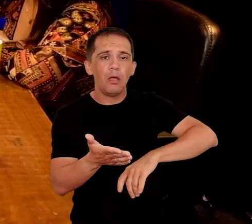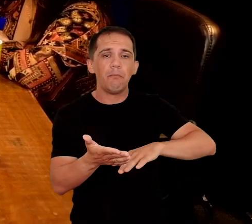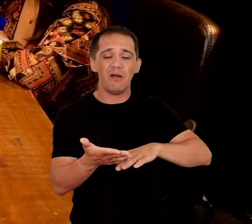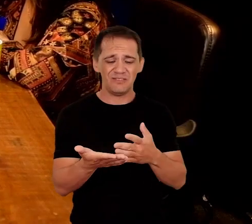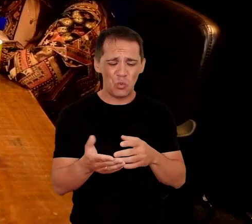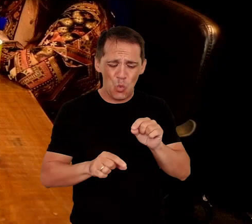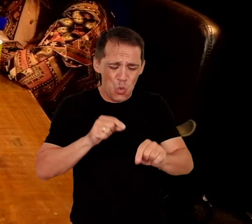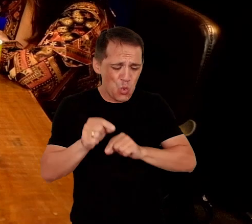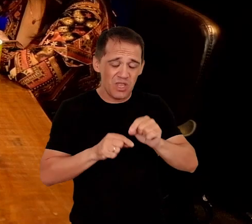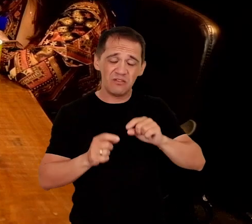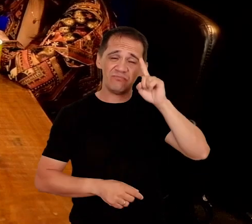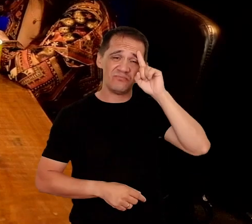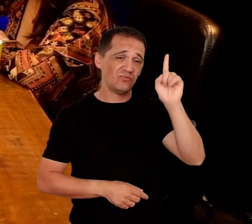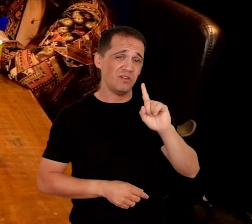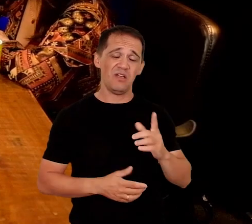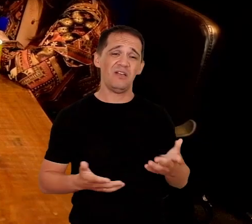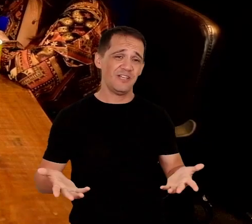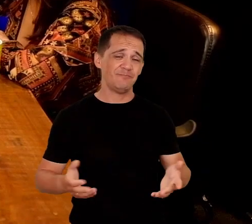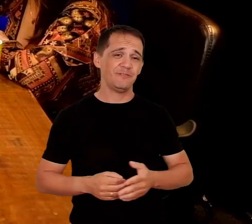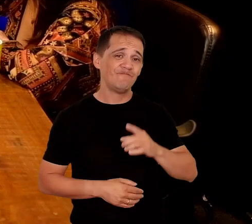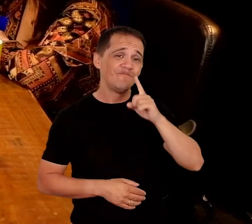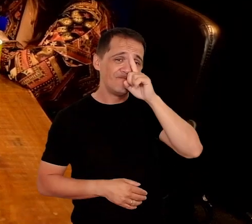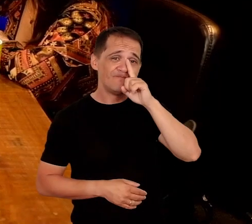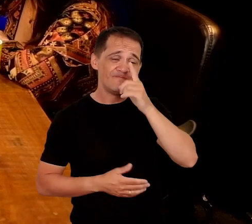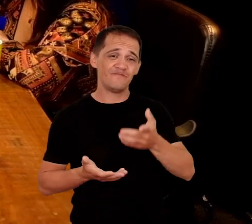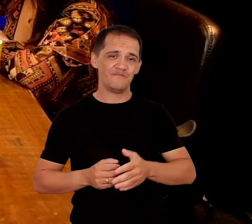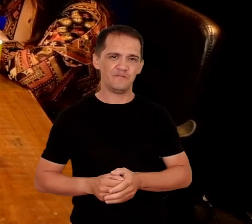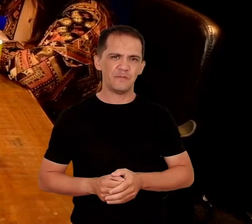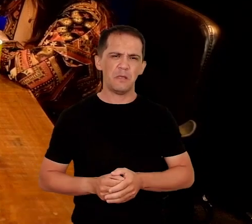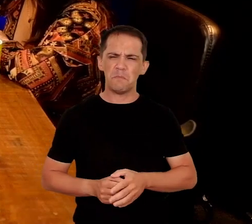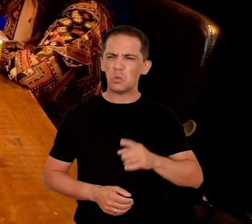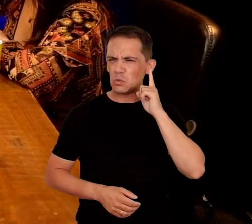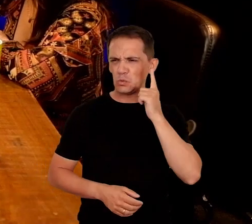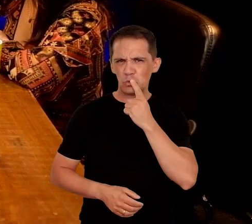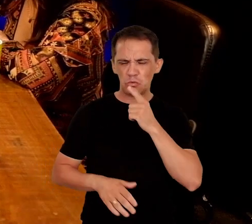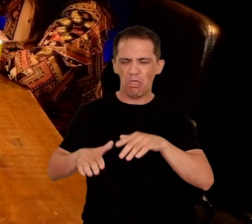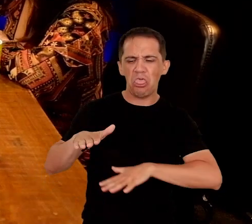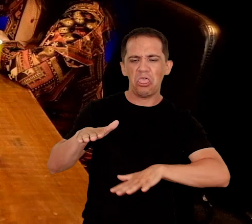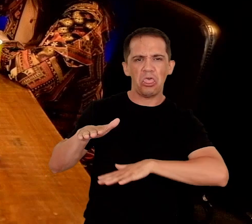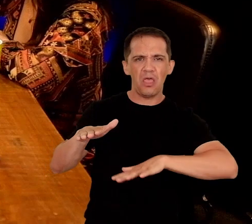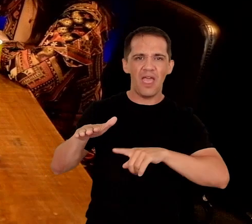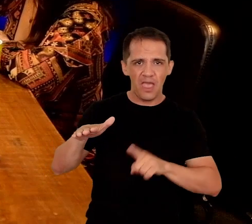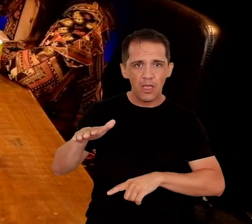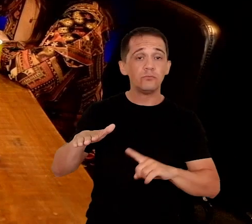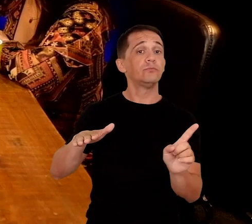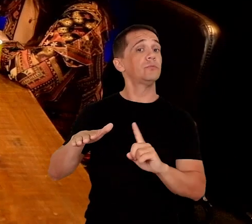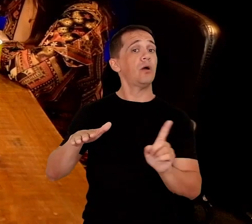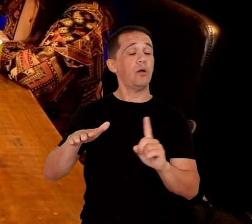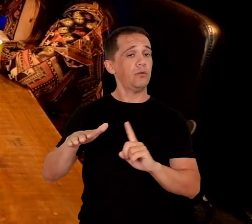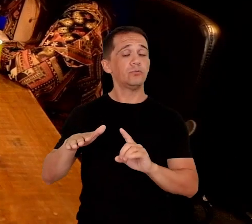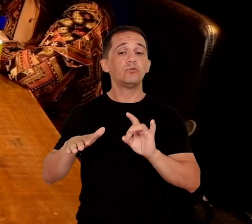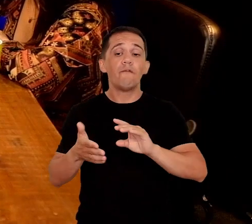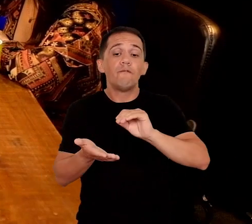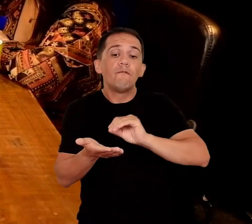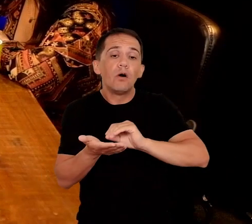que eles nem estão certos, Isso. né? Assim, porque são... Isso. É obrigatório, E não é né? por falta de inteligência, que às vezes as pessoas confundem. Claro. Ah, ele não sabe. Ah, não, ele